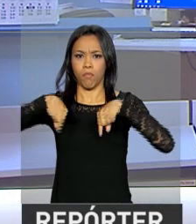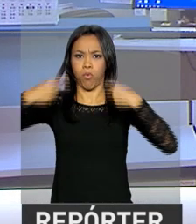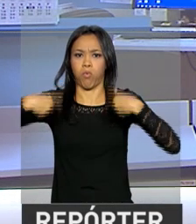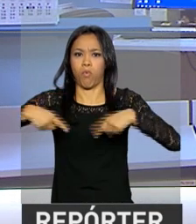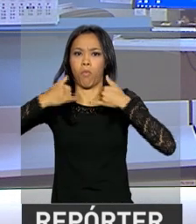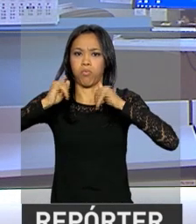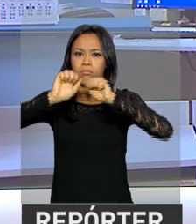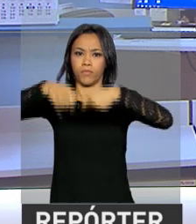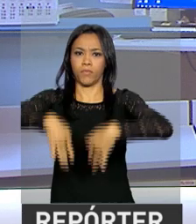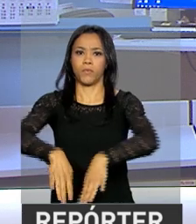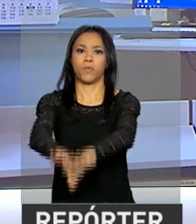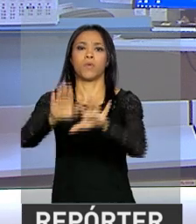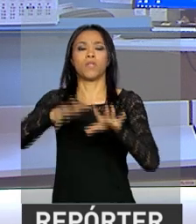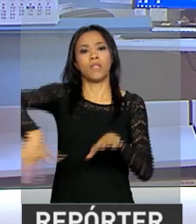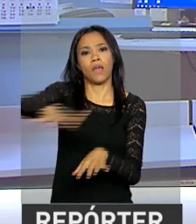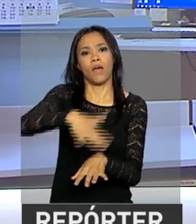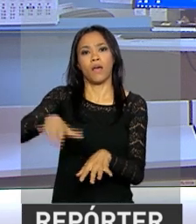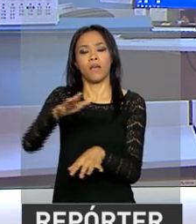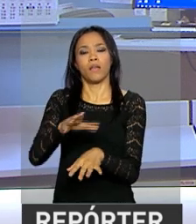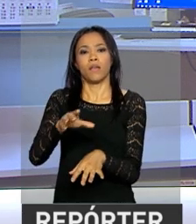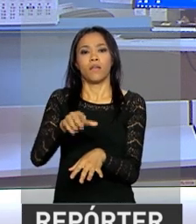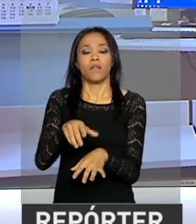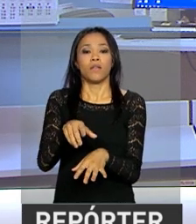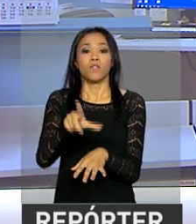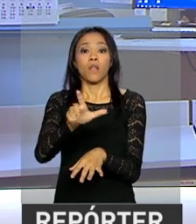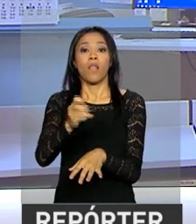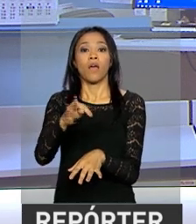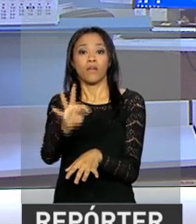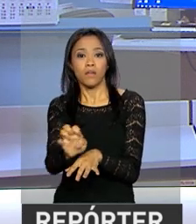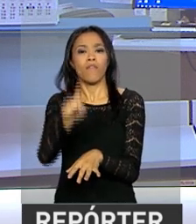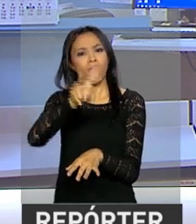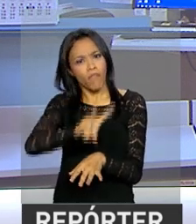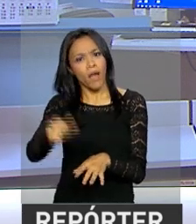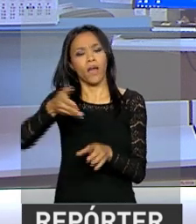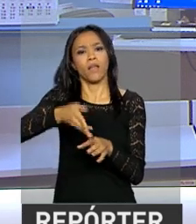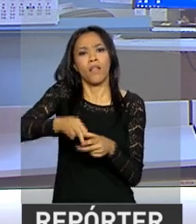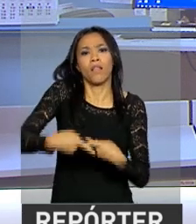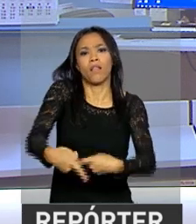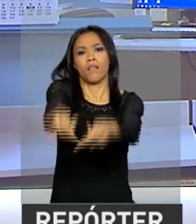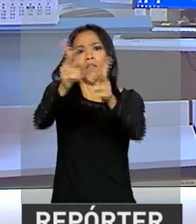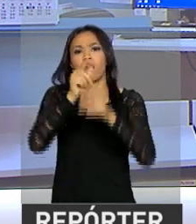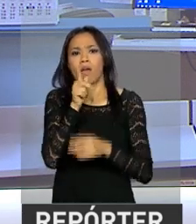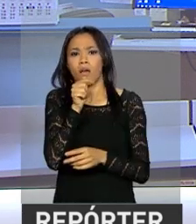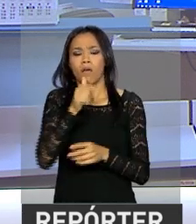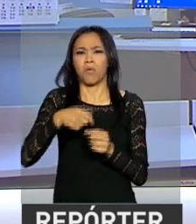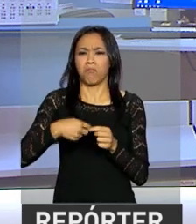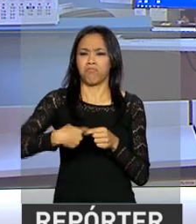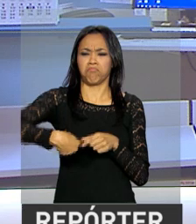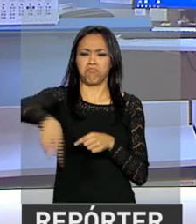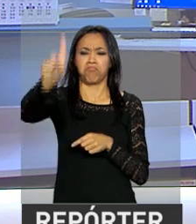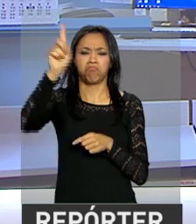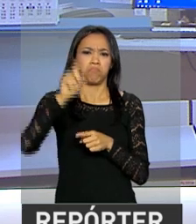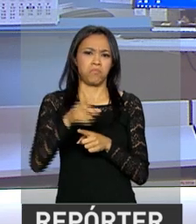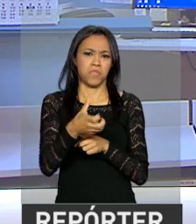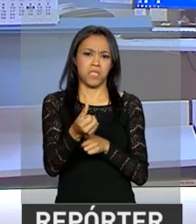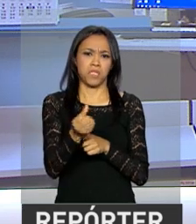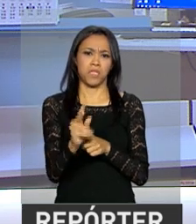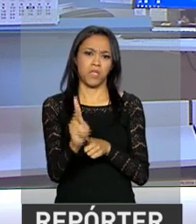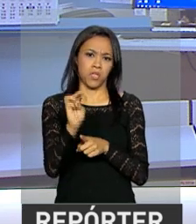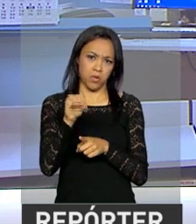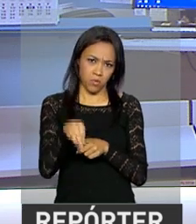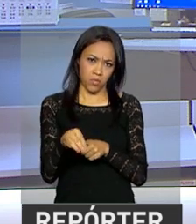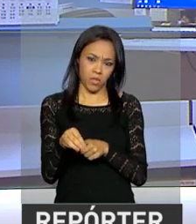do programa. Esta nova estação de bombeamento vai permitir o avanço de água por mais de 60 quilômetros no